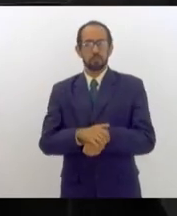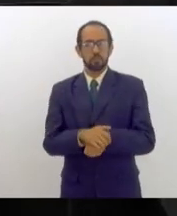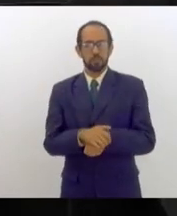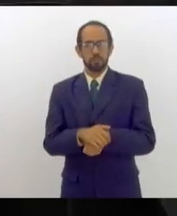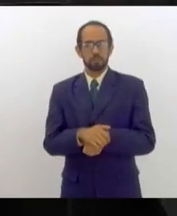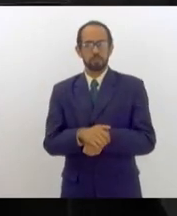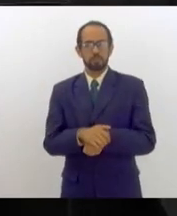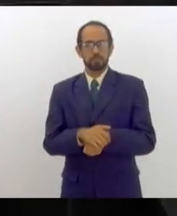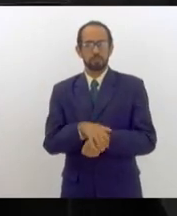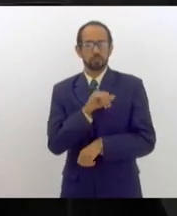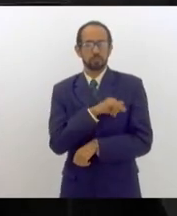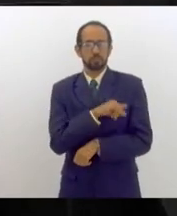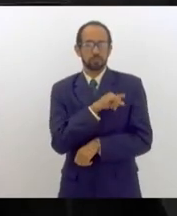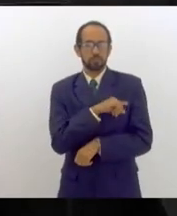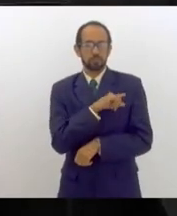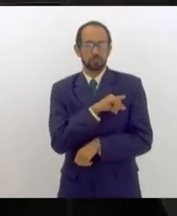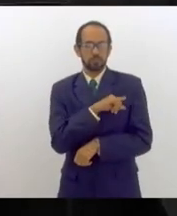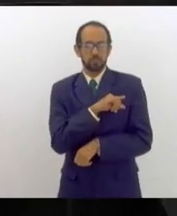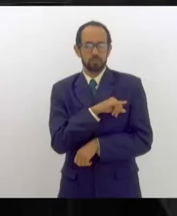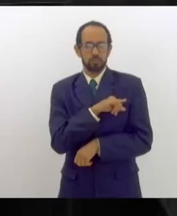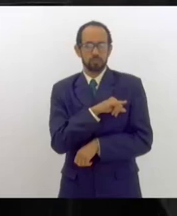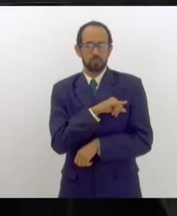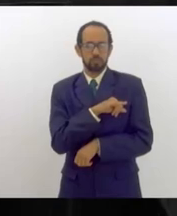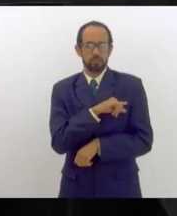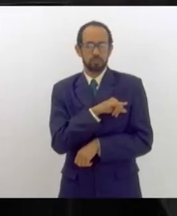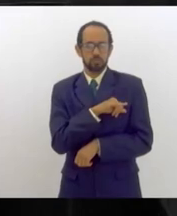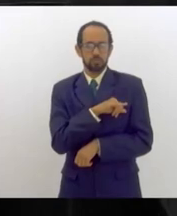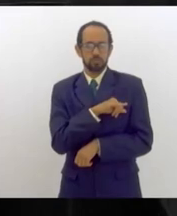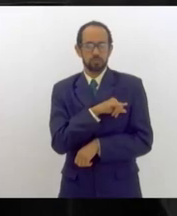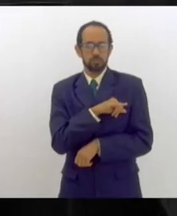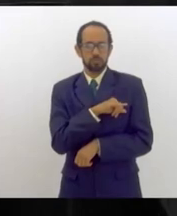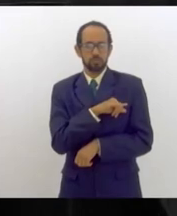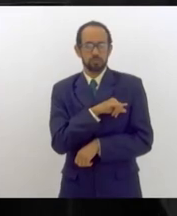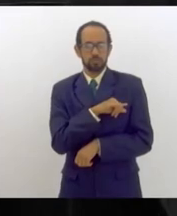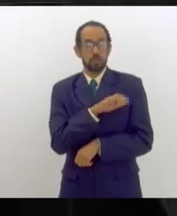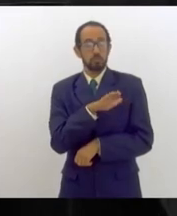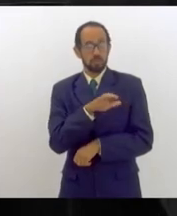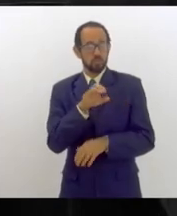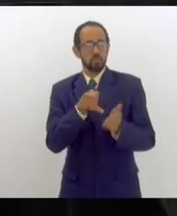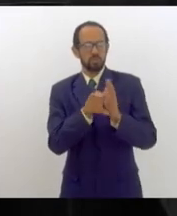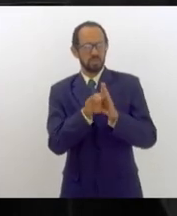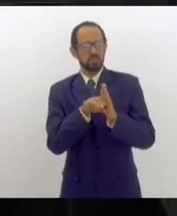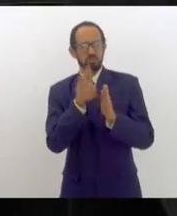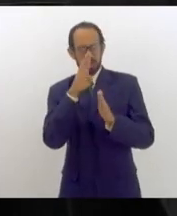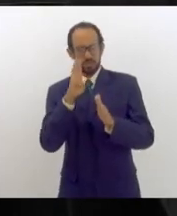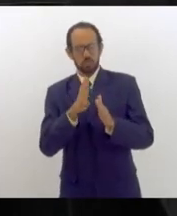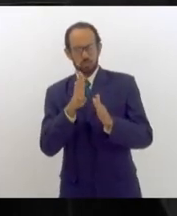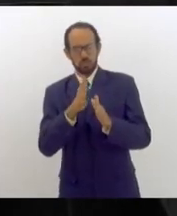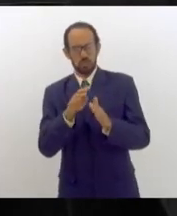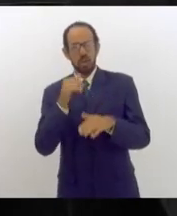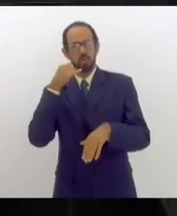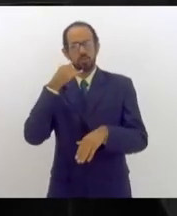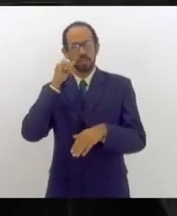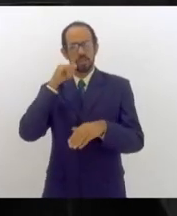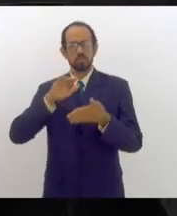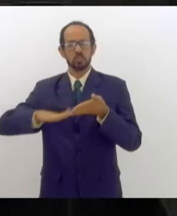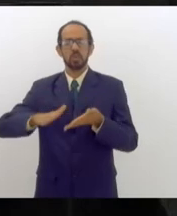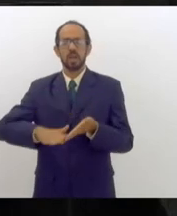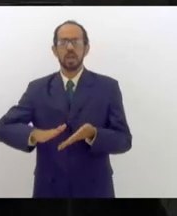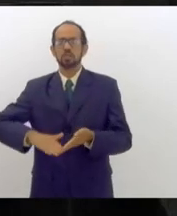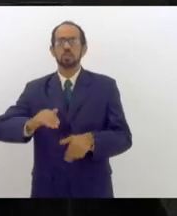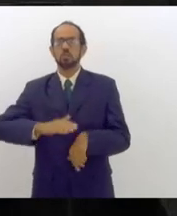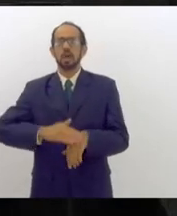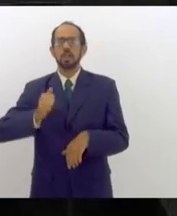Fluminense e mais esse conceito é para o Brasil não gastasse mais de transporte